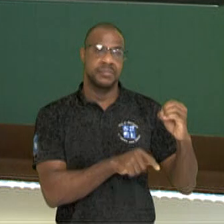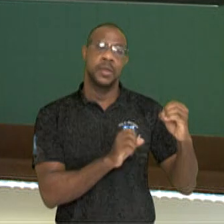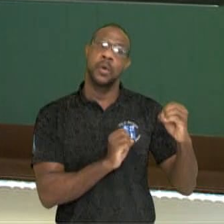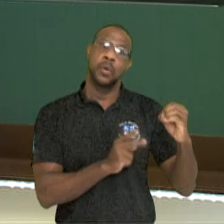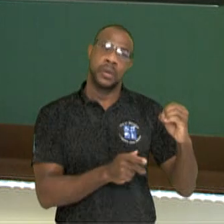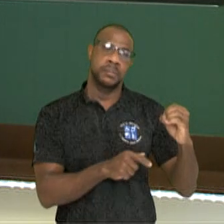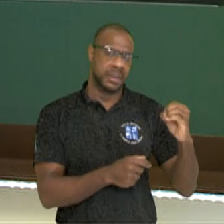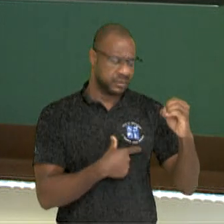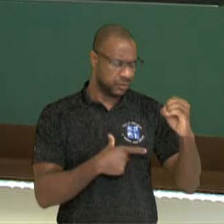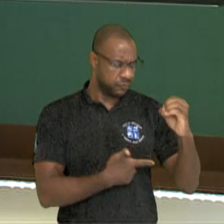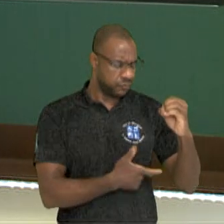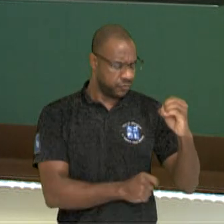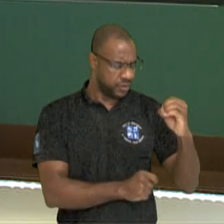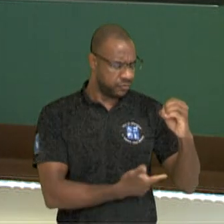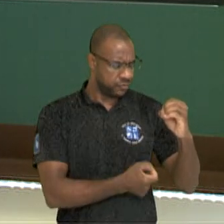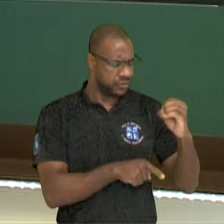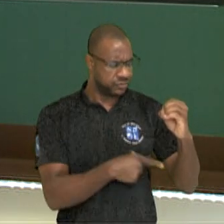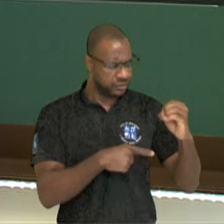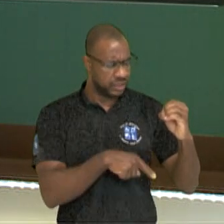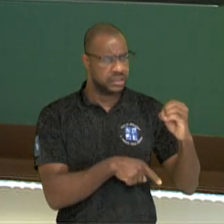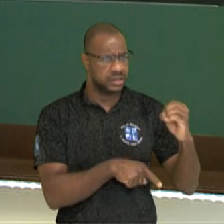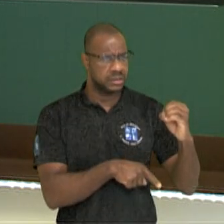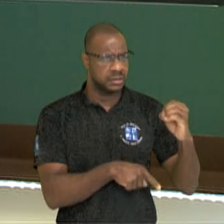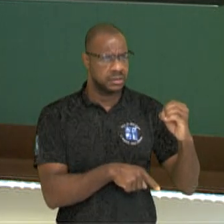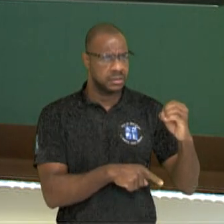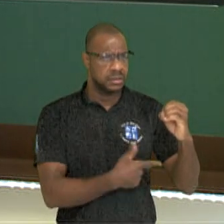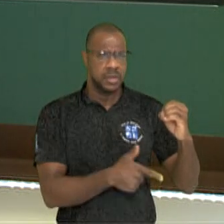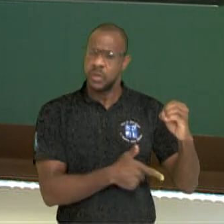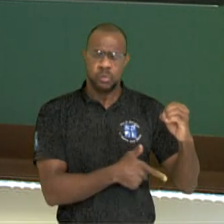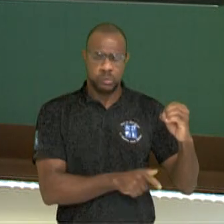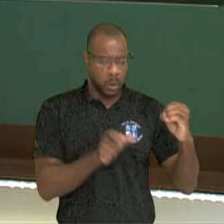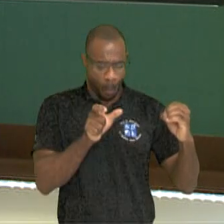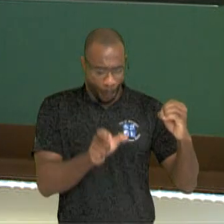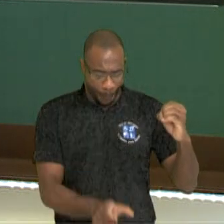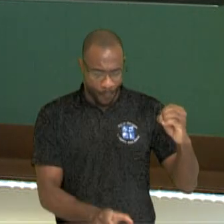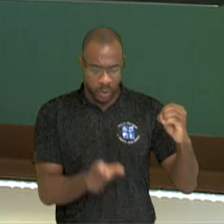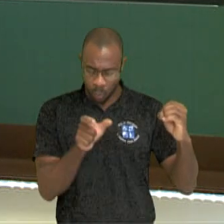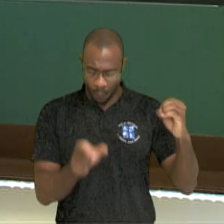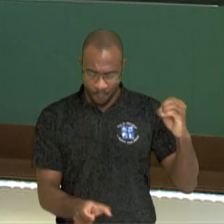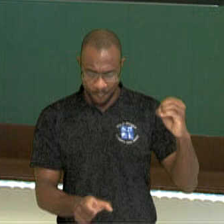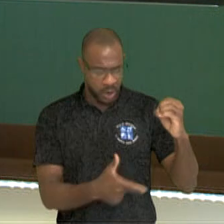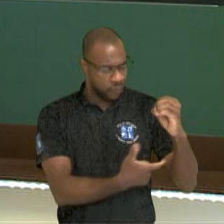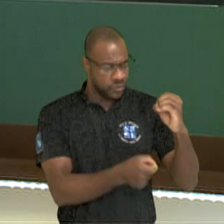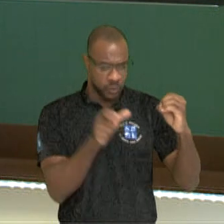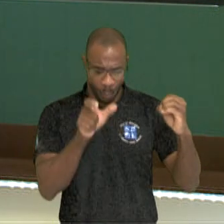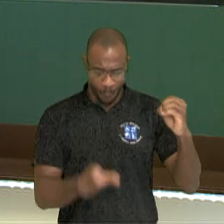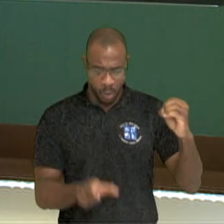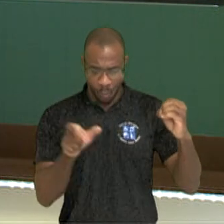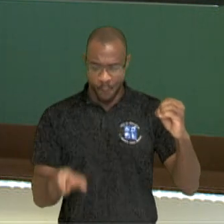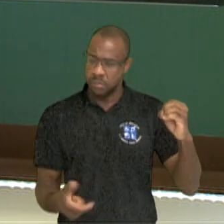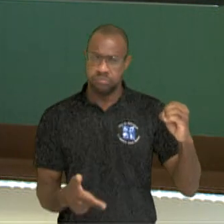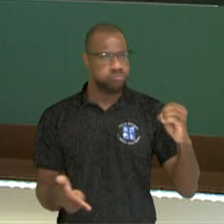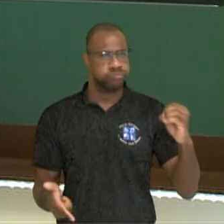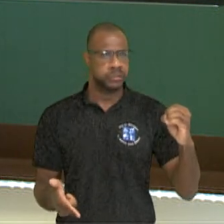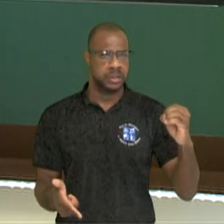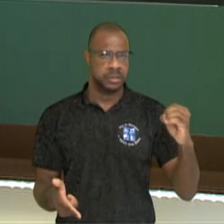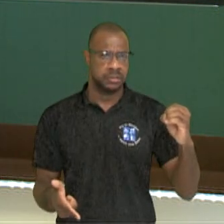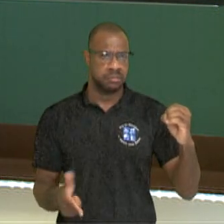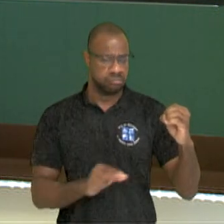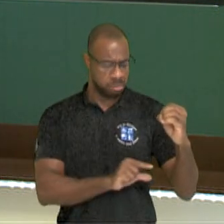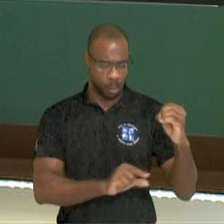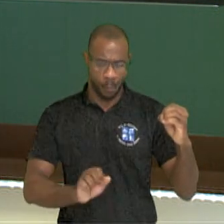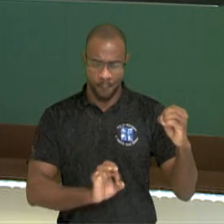menos 20 aqui, mas esse menos 20, ele não se corresponde com ninguém aqui, tá? Nenhum mês